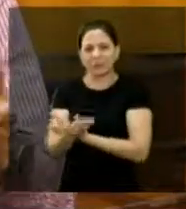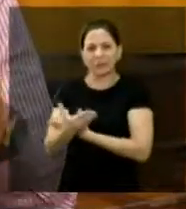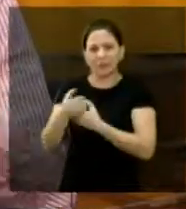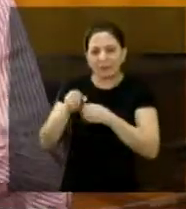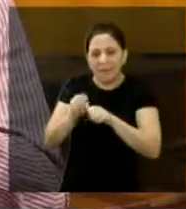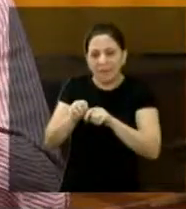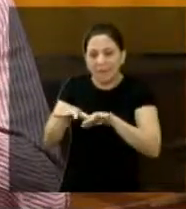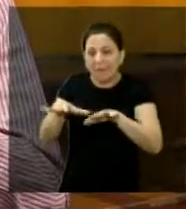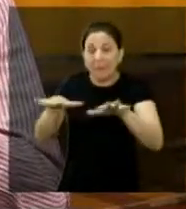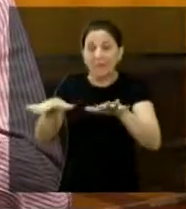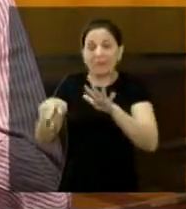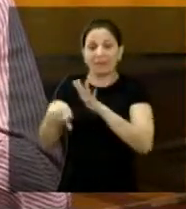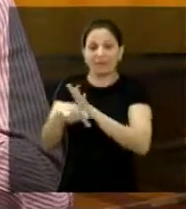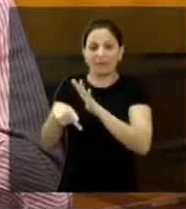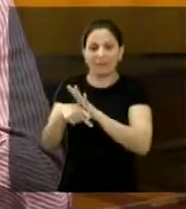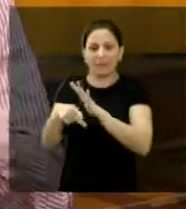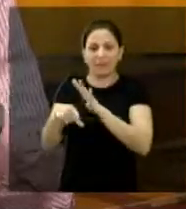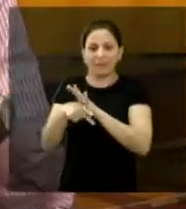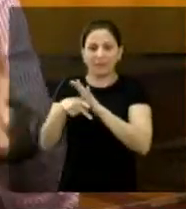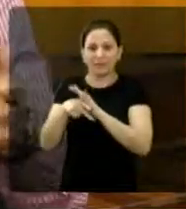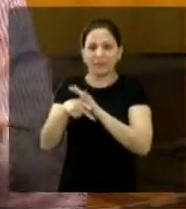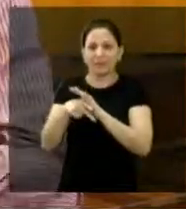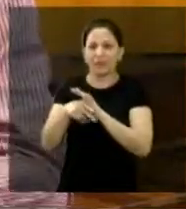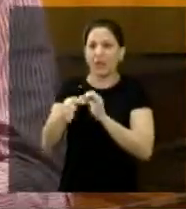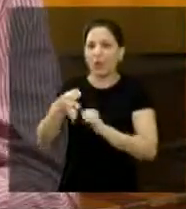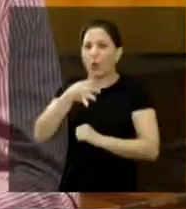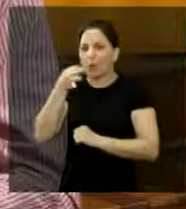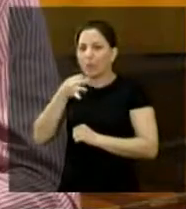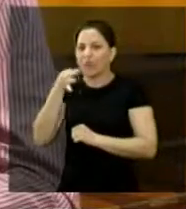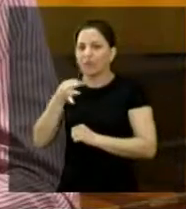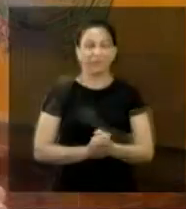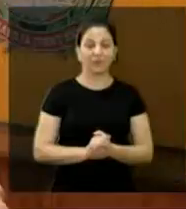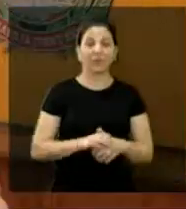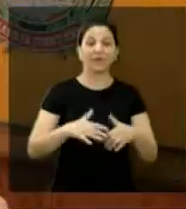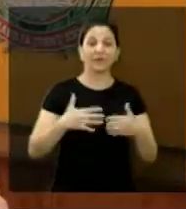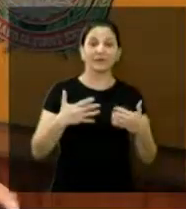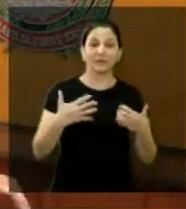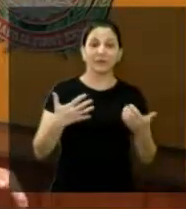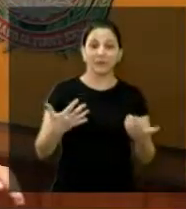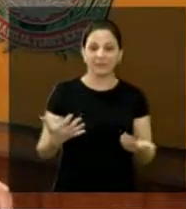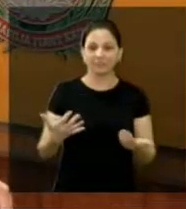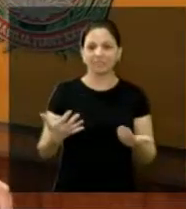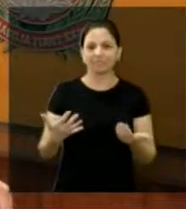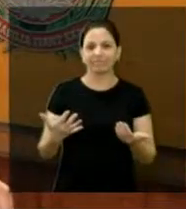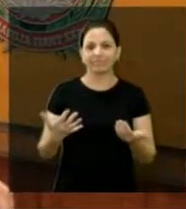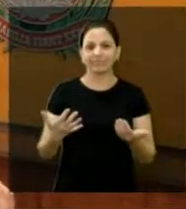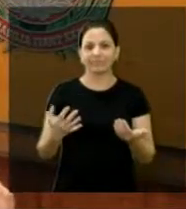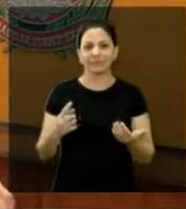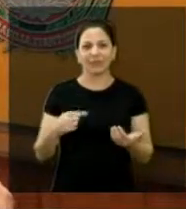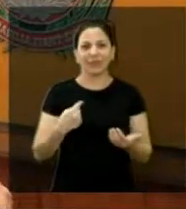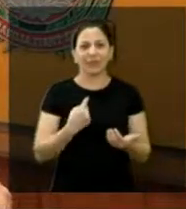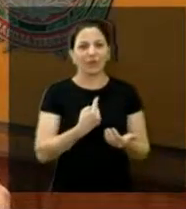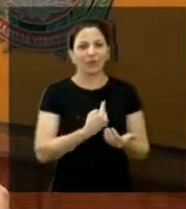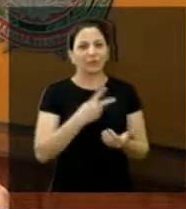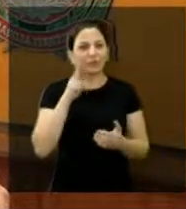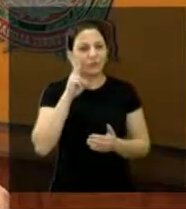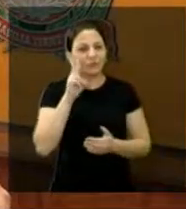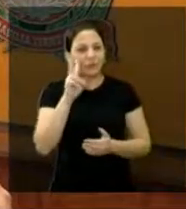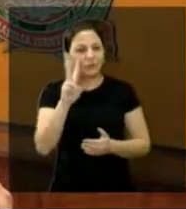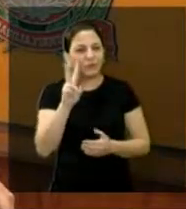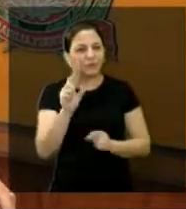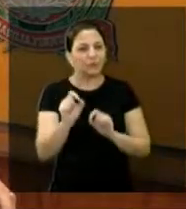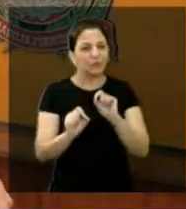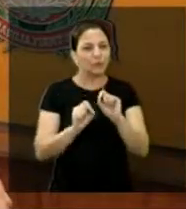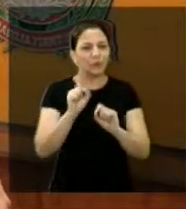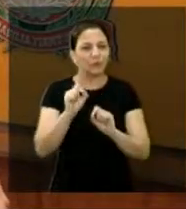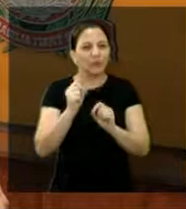um pouco os seus comentários sobre o fato. Zé Roberto Fernandes, a gente viu que você está ficando